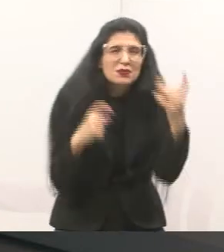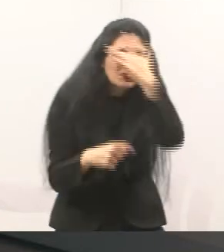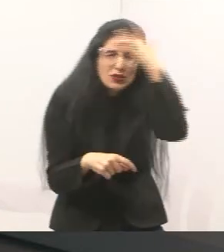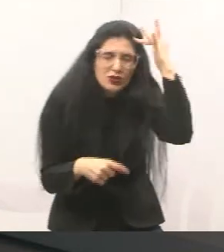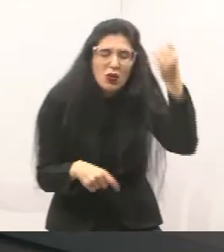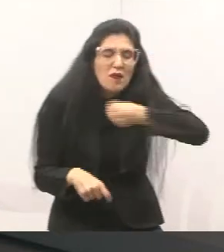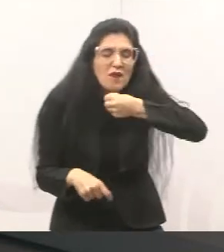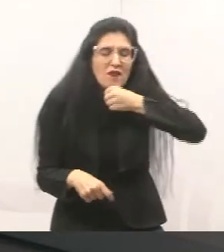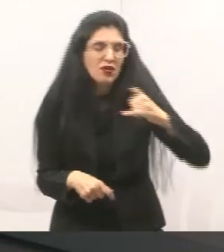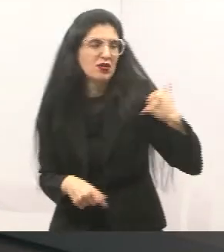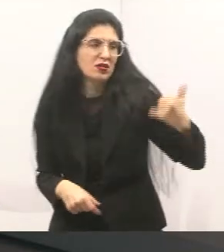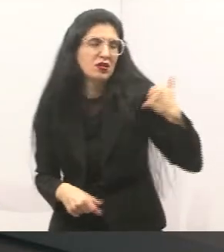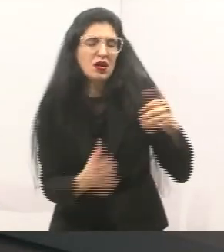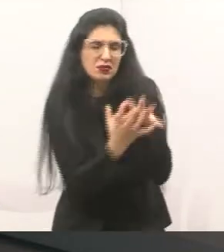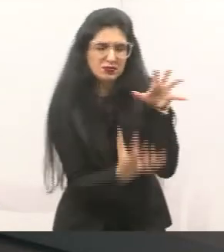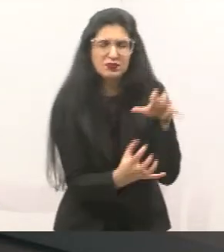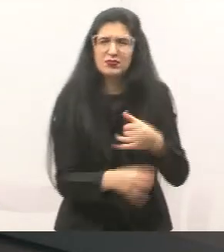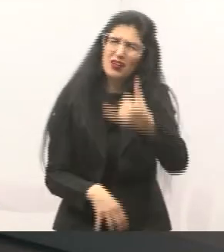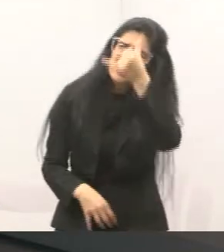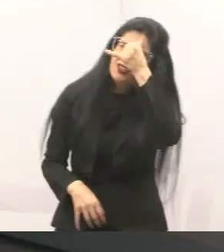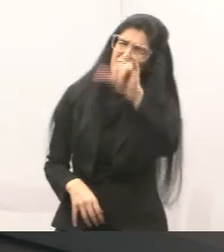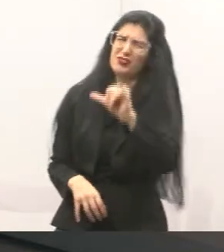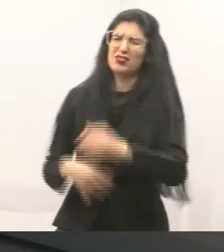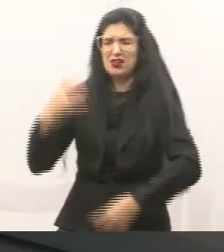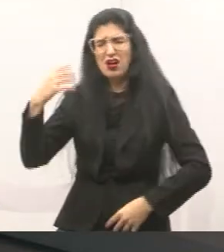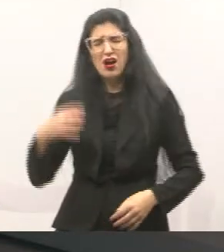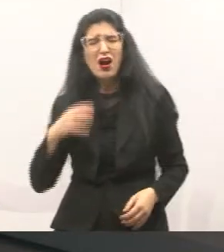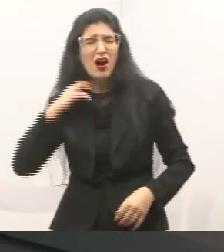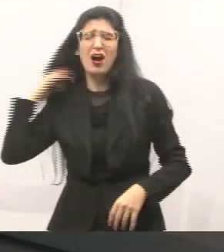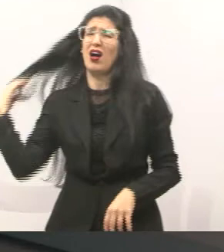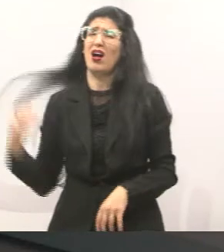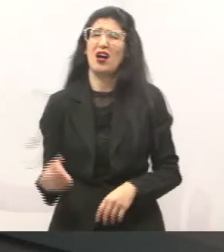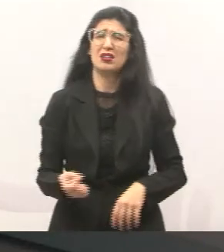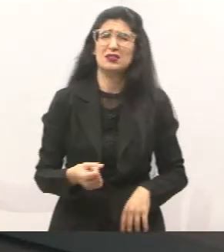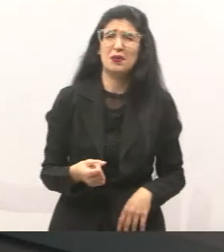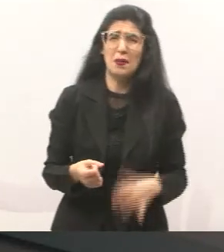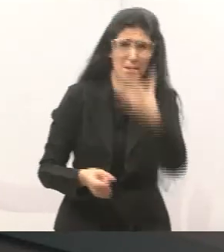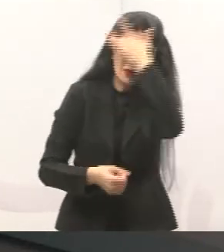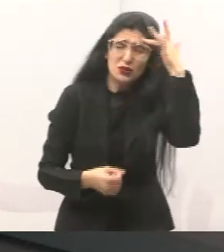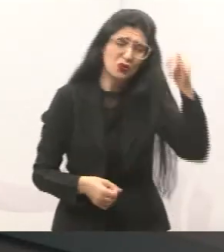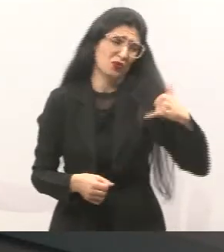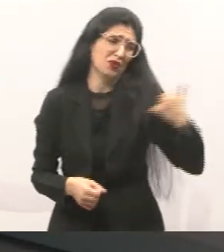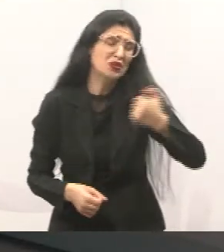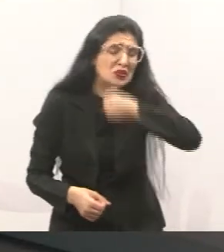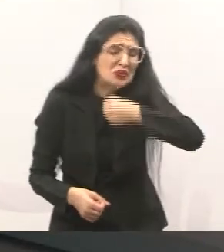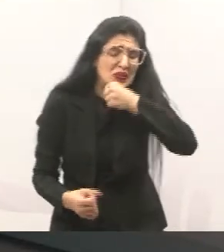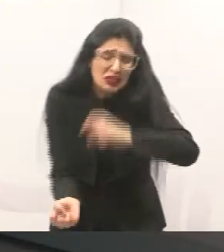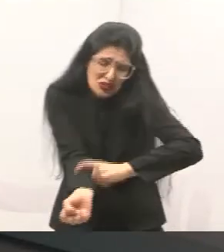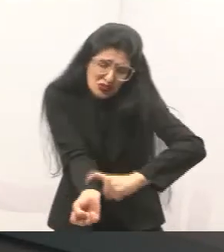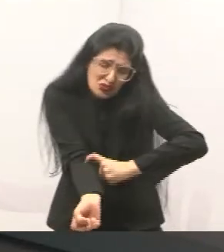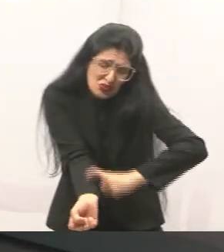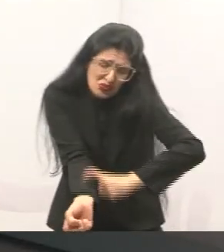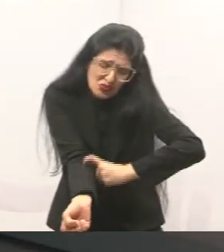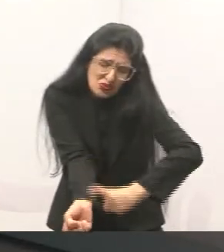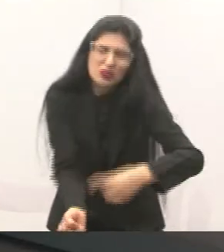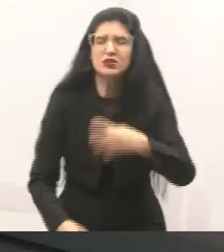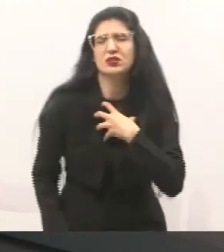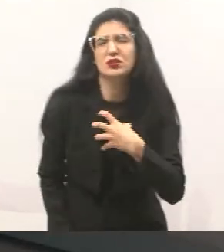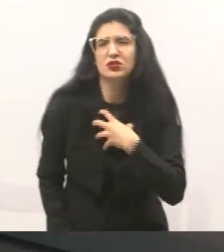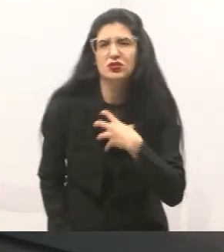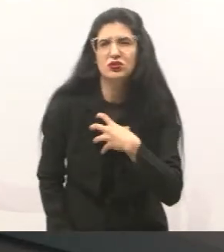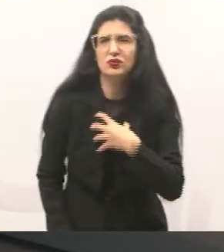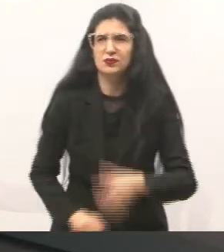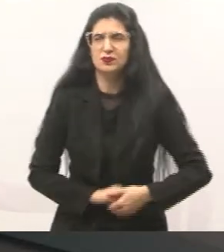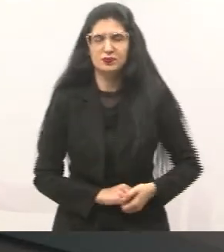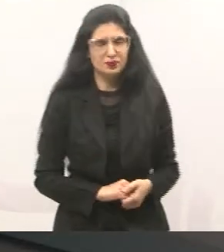o outro lado, que daí não vai perturbar essa comunidade da rua Rui Barbosa. Por isso que eu peço o apoio dos nobres vereadores para poder ficar mais reforçado esse